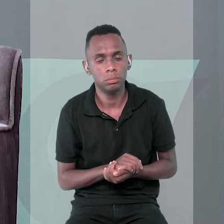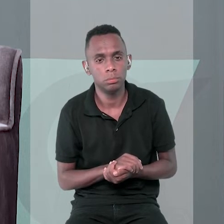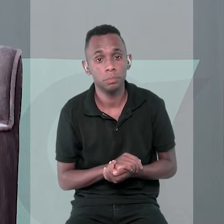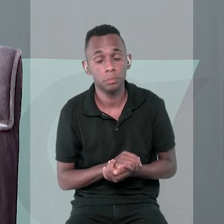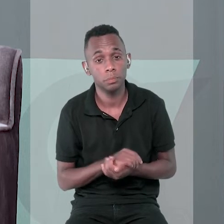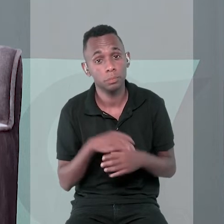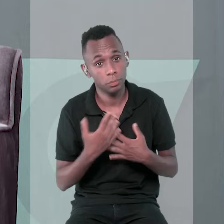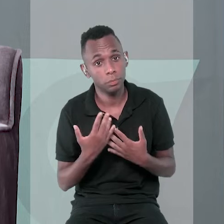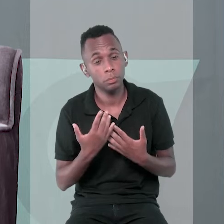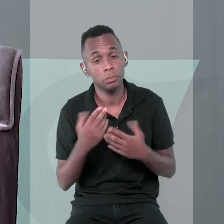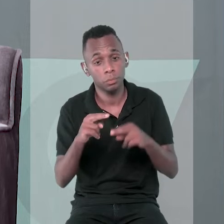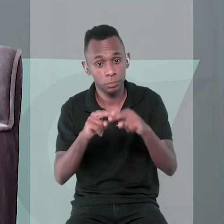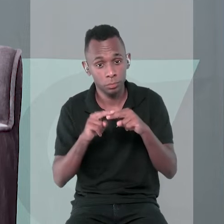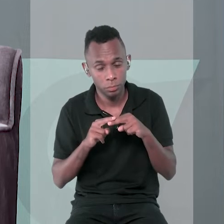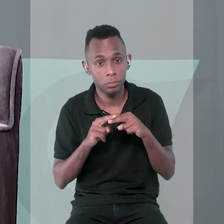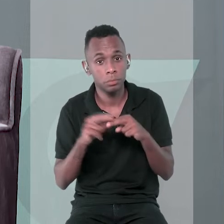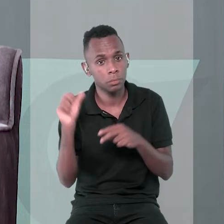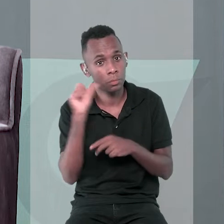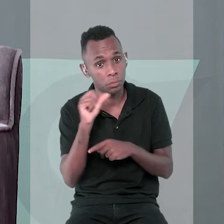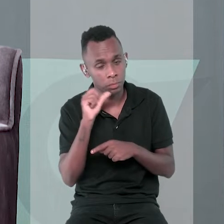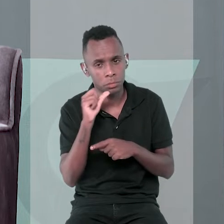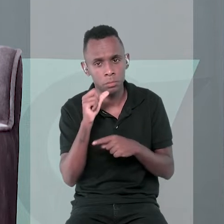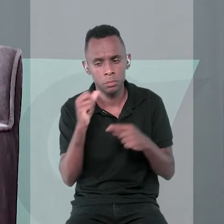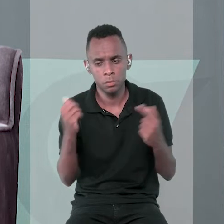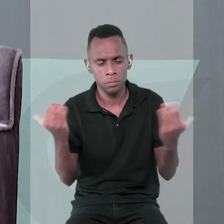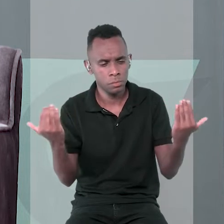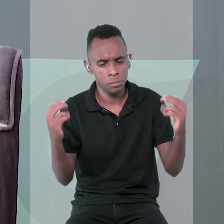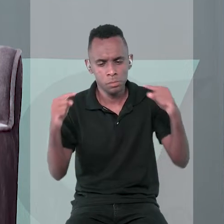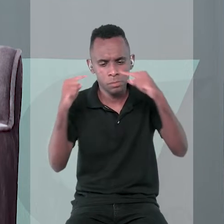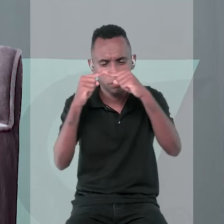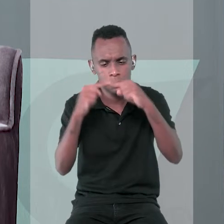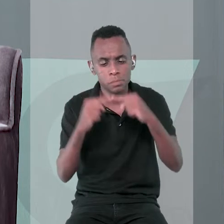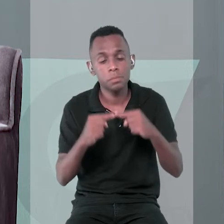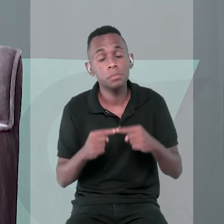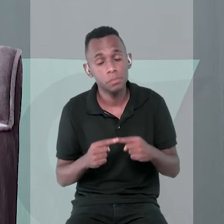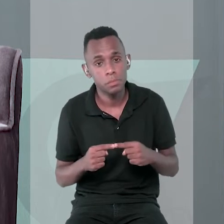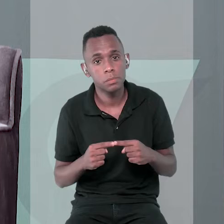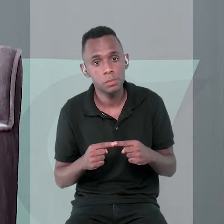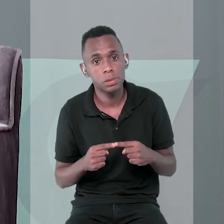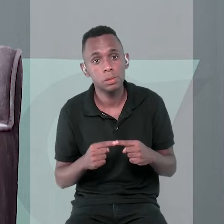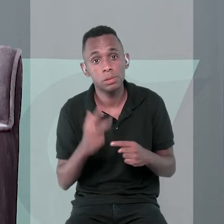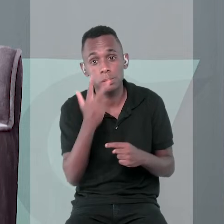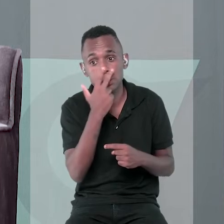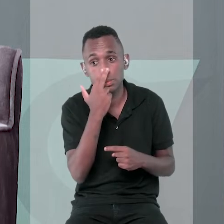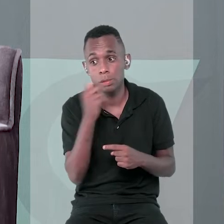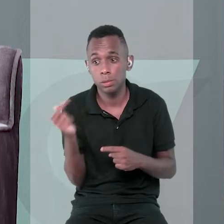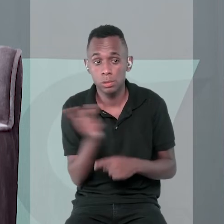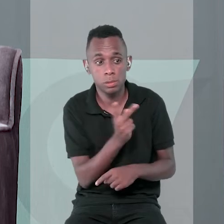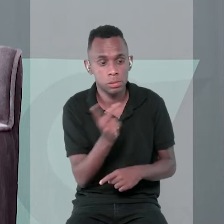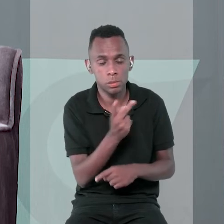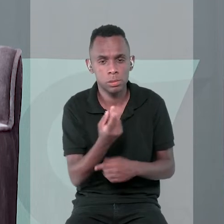E, portanto, essas mulheres, sabe o que elas tinham em comum, por mais diferente que elas fossem? Parecia que elas tinham uma